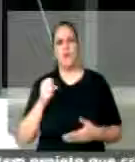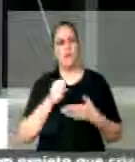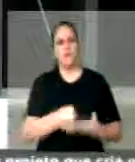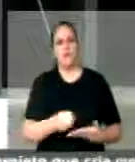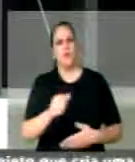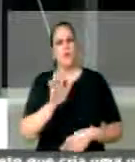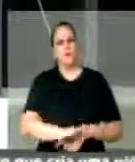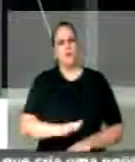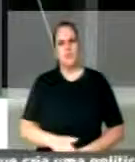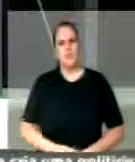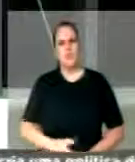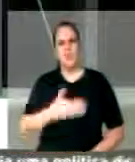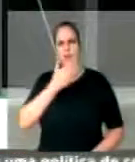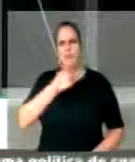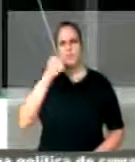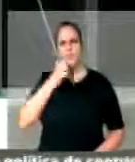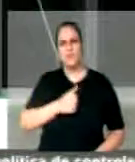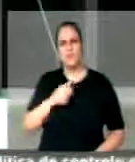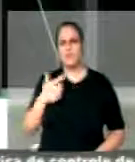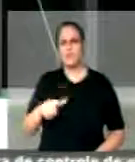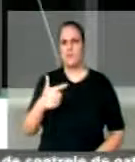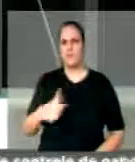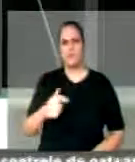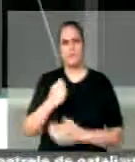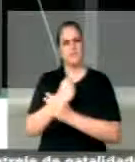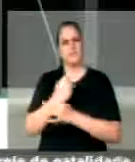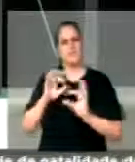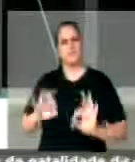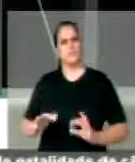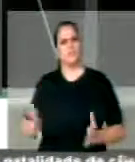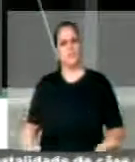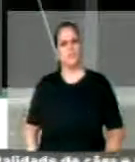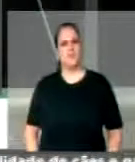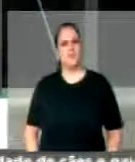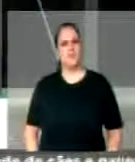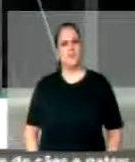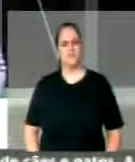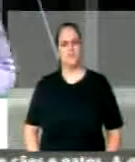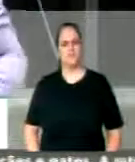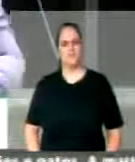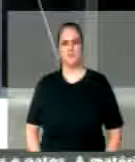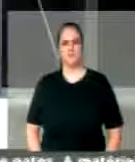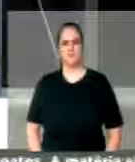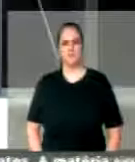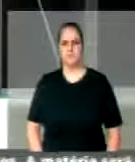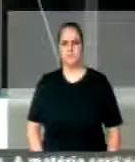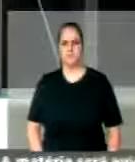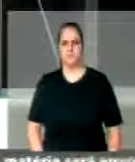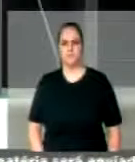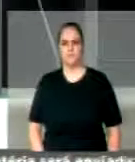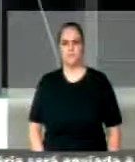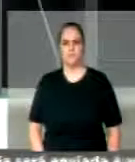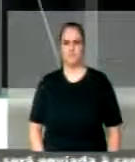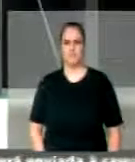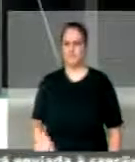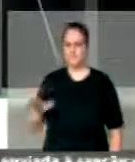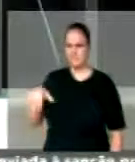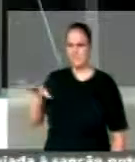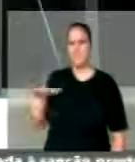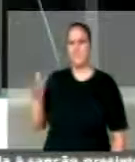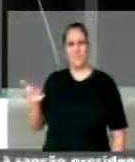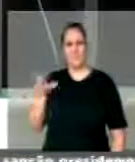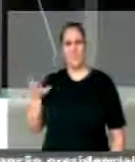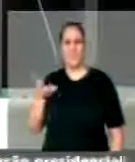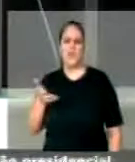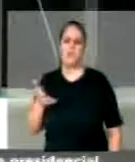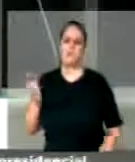essa trabalhadora a seguridade necessária? Eles querem fazer uma modernização que nada